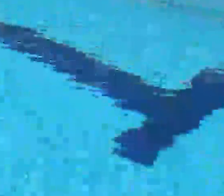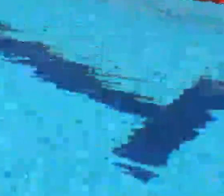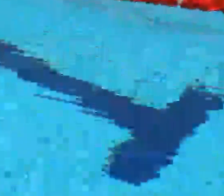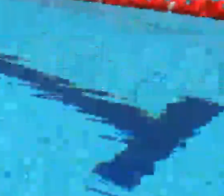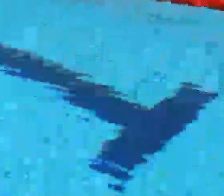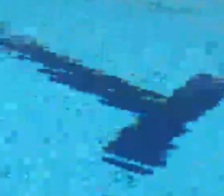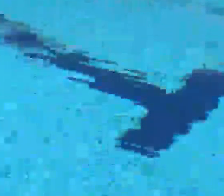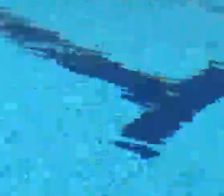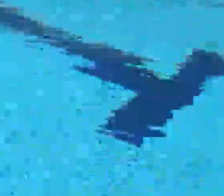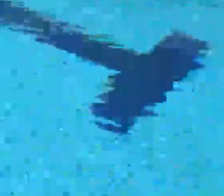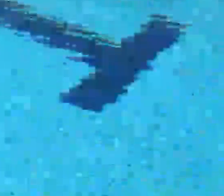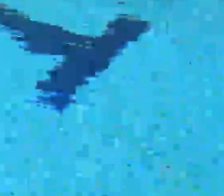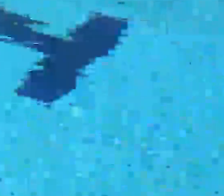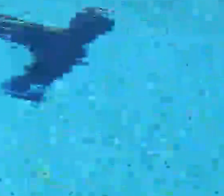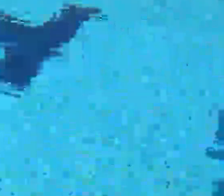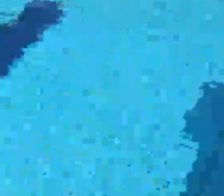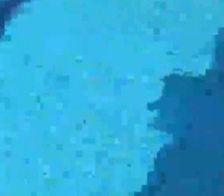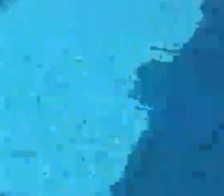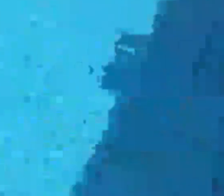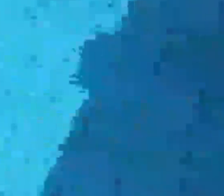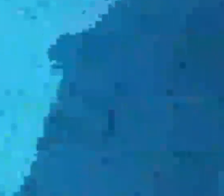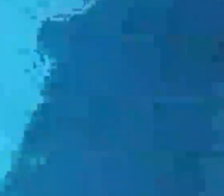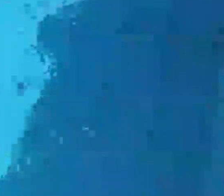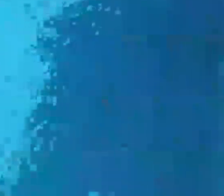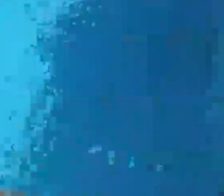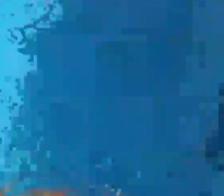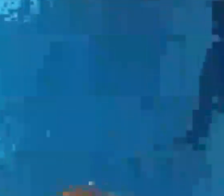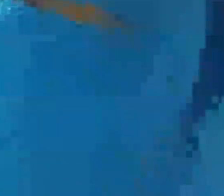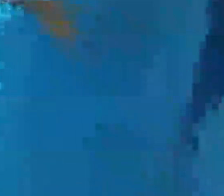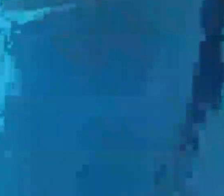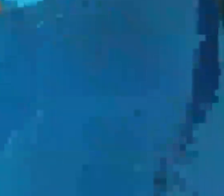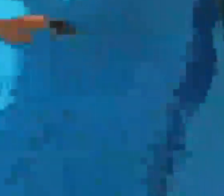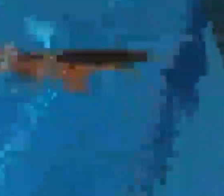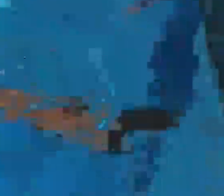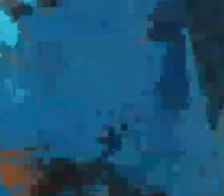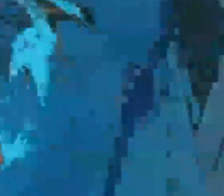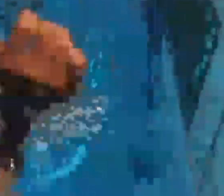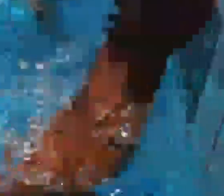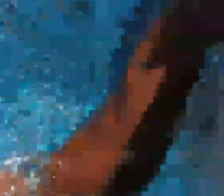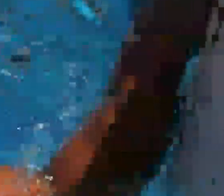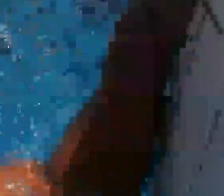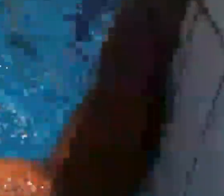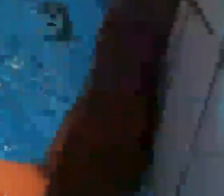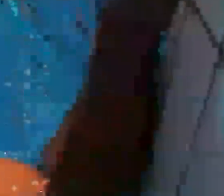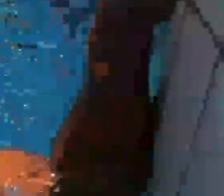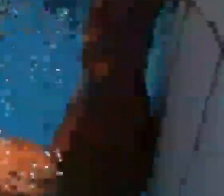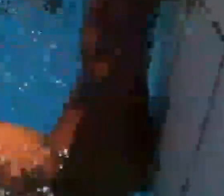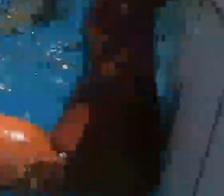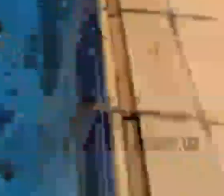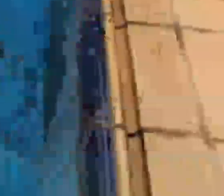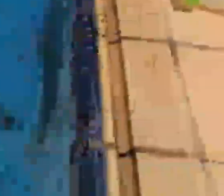certeza que vamos estar todos torcendo por você. Thiago e Clodoaldo chegam juntos à borda e se cumprimentam.